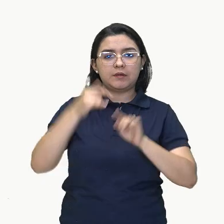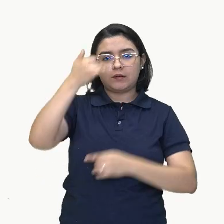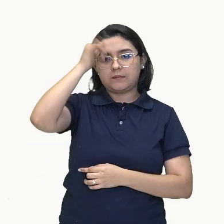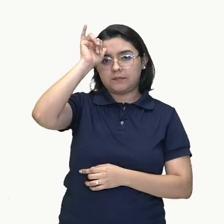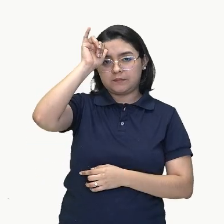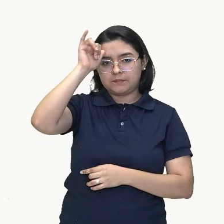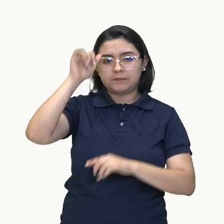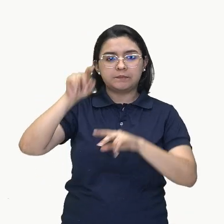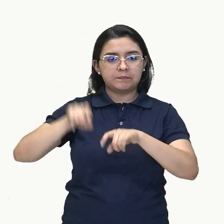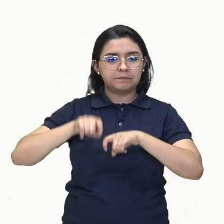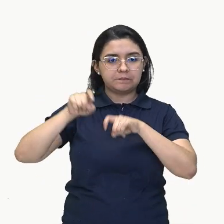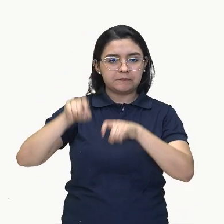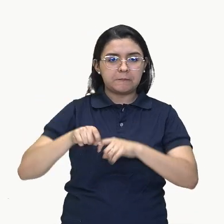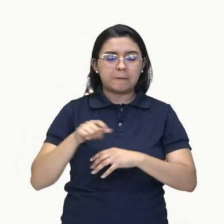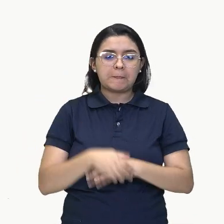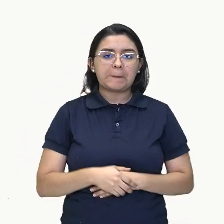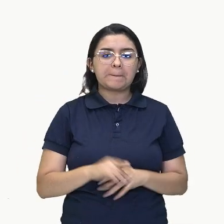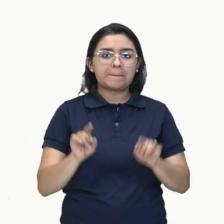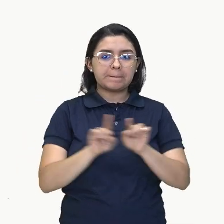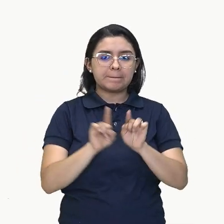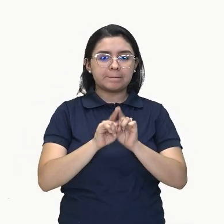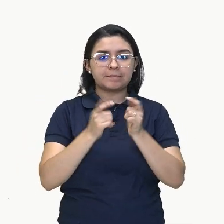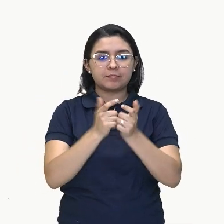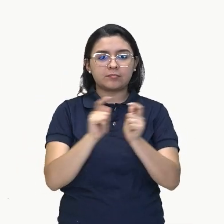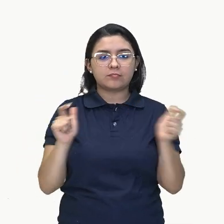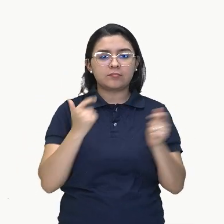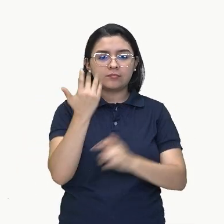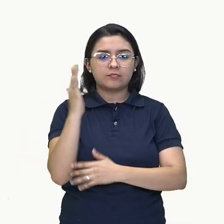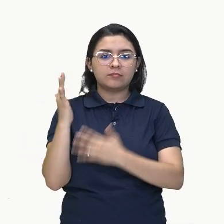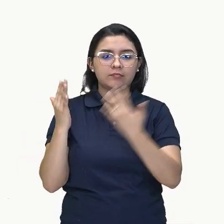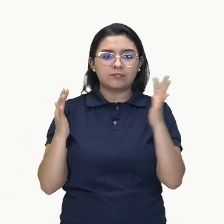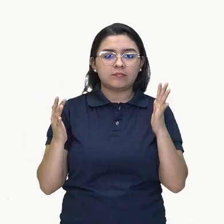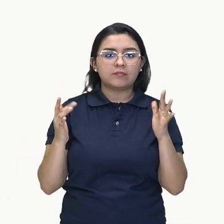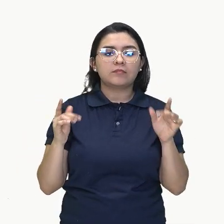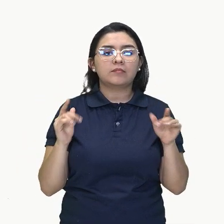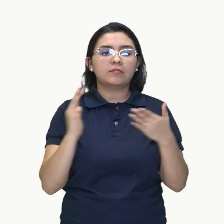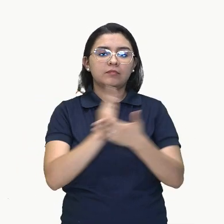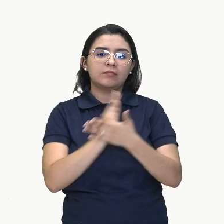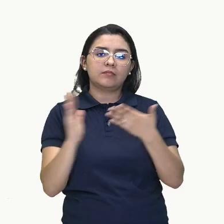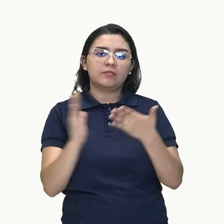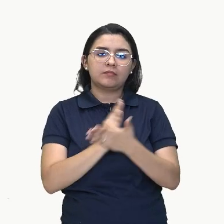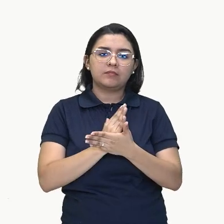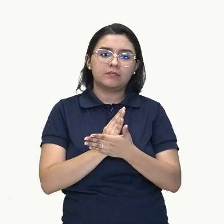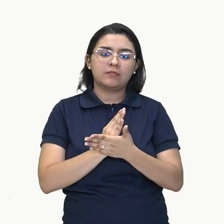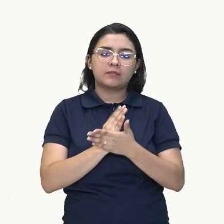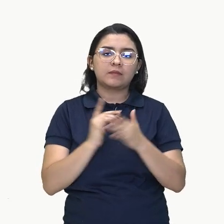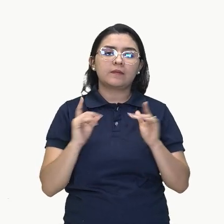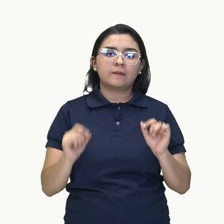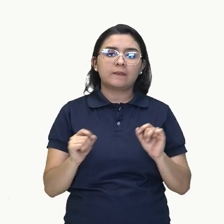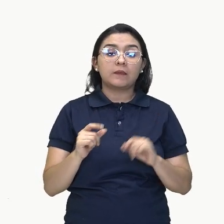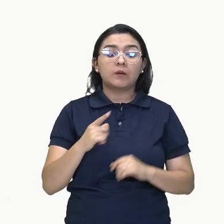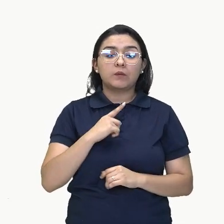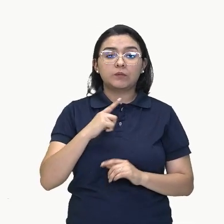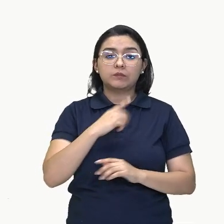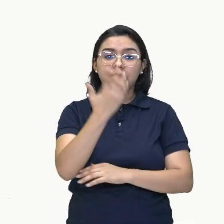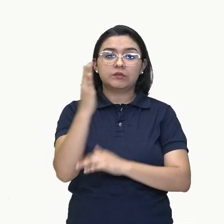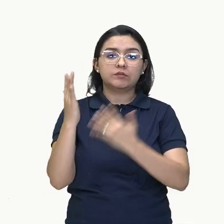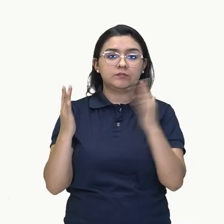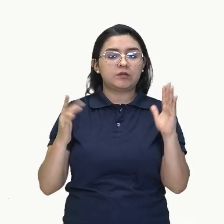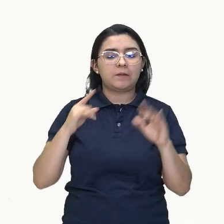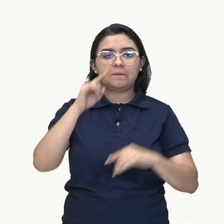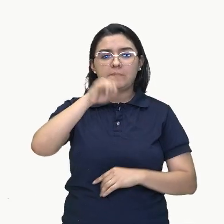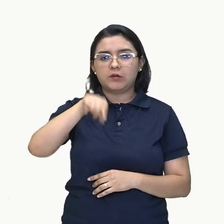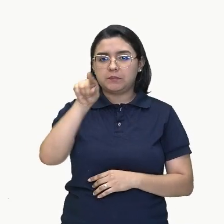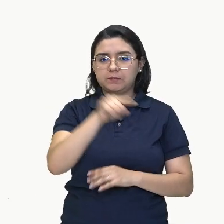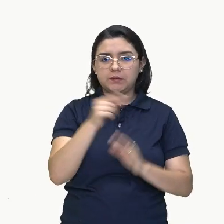da agropecuária. E a maior parte desse desmatamento, muitas das vezes, né, é um desmatamento ilegal,